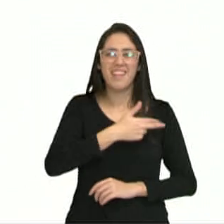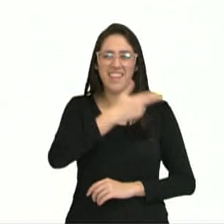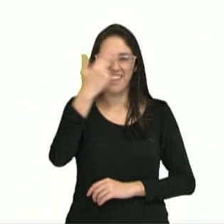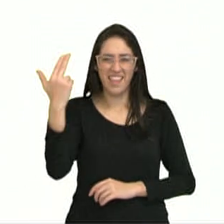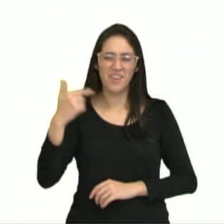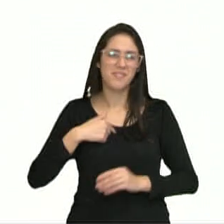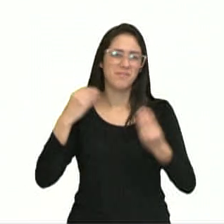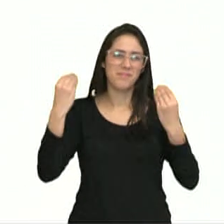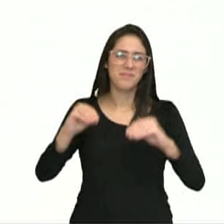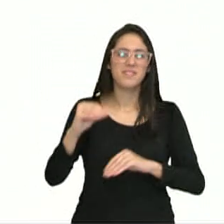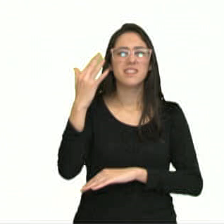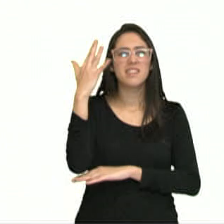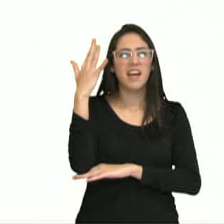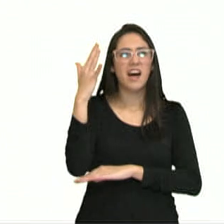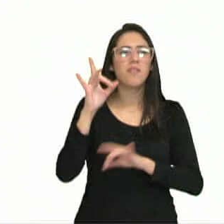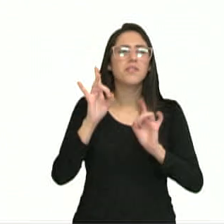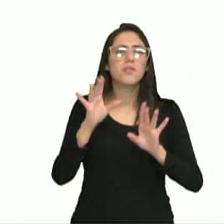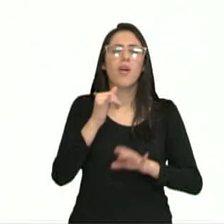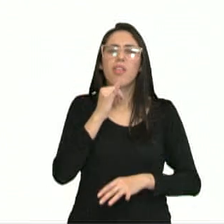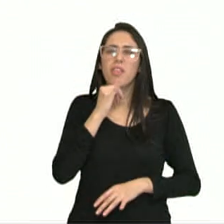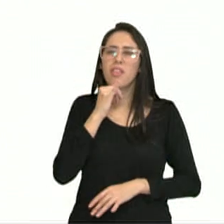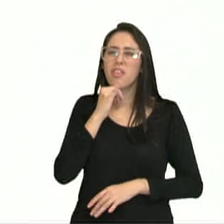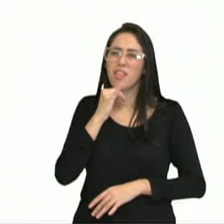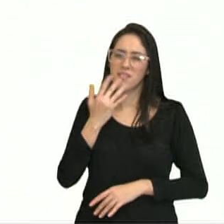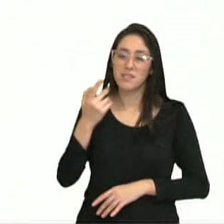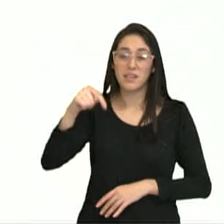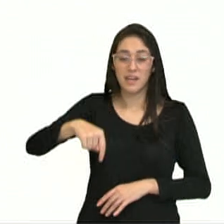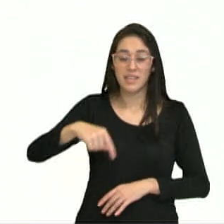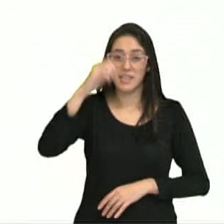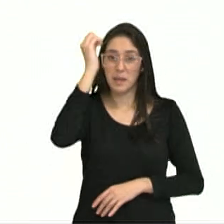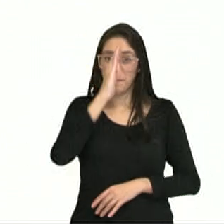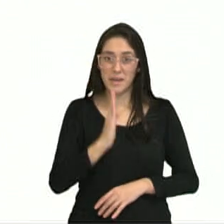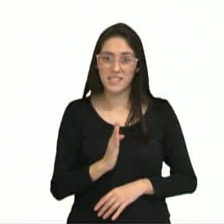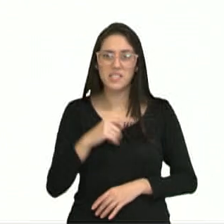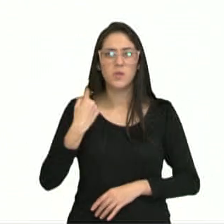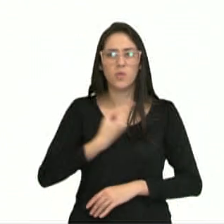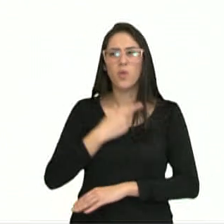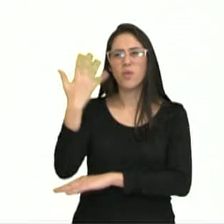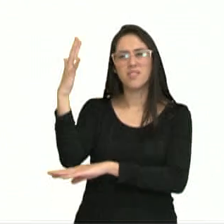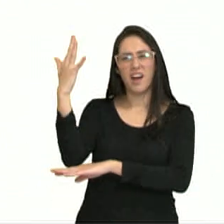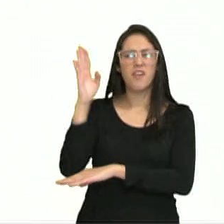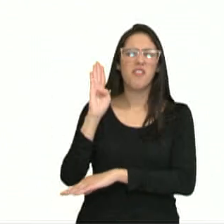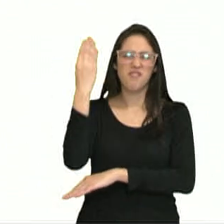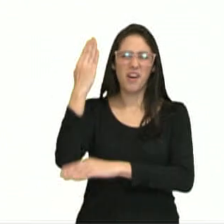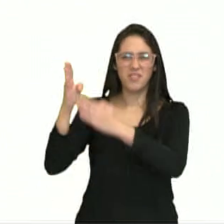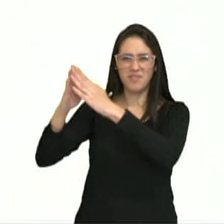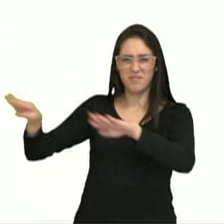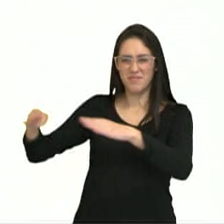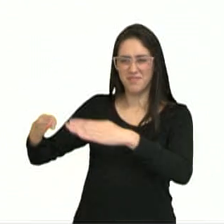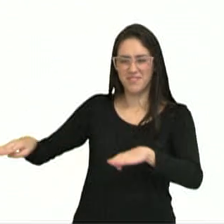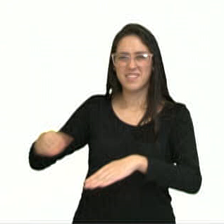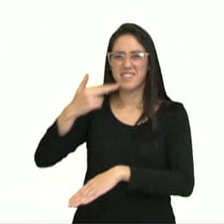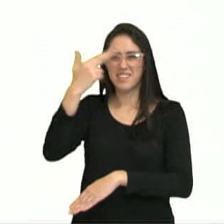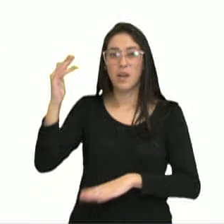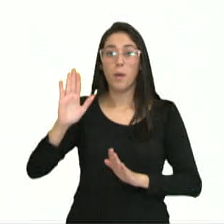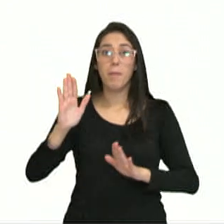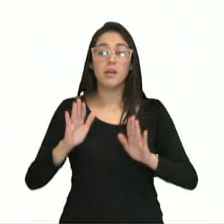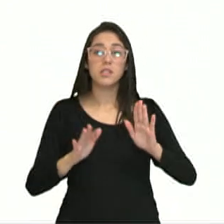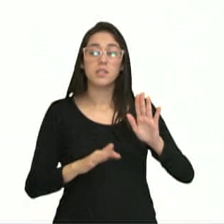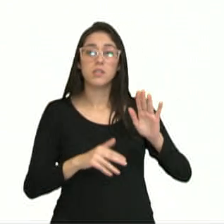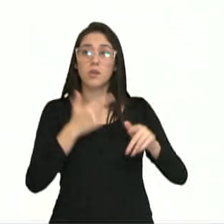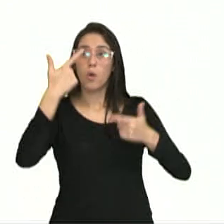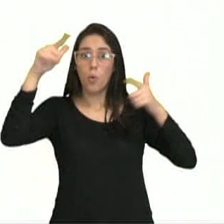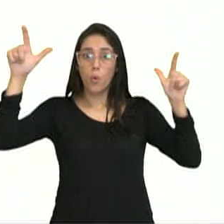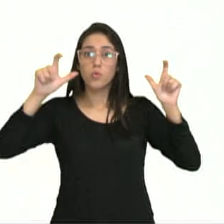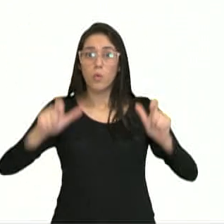colocamos árvores artificiais, mas o pessoal nórdico, eles cortam mesmo essas árvores, que é uma árvore